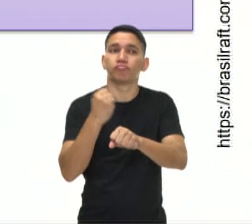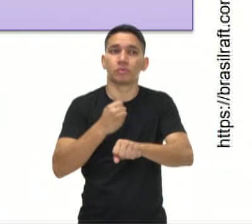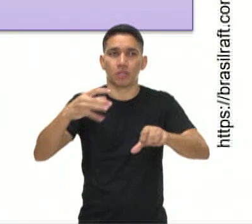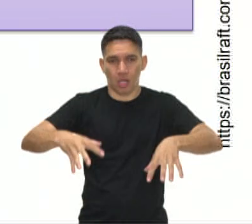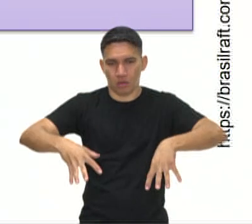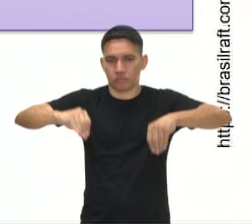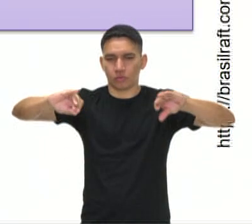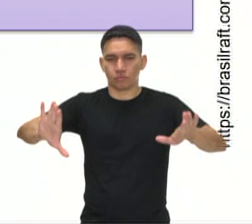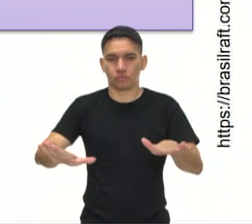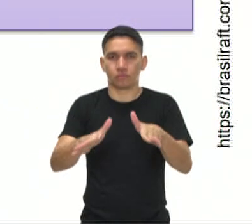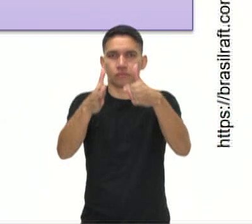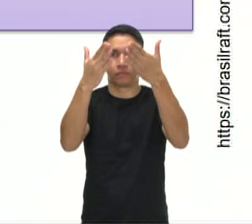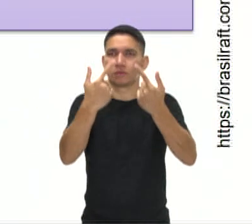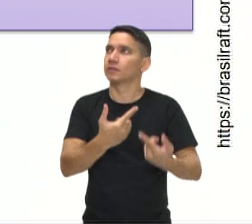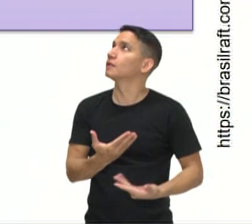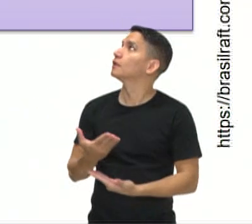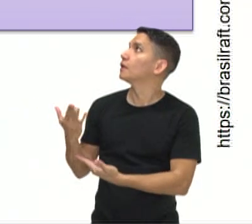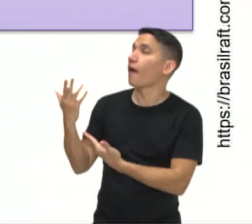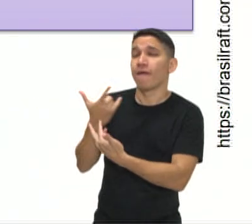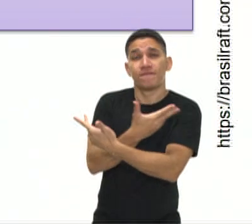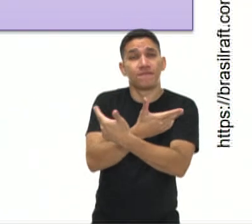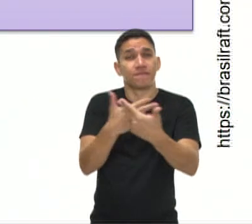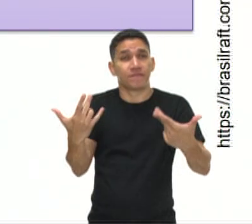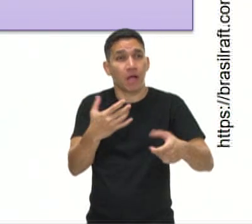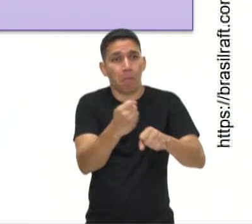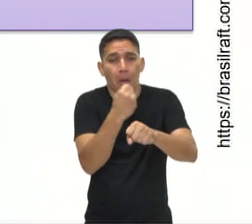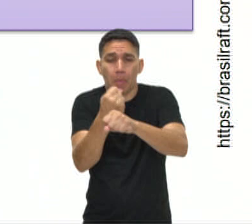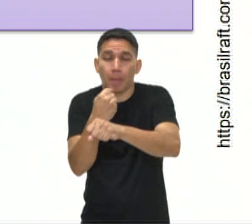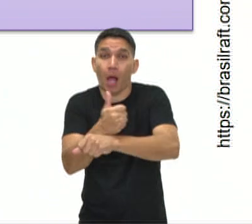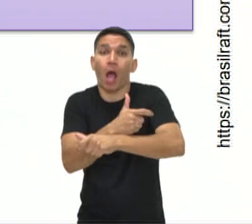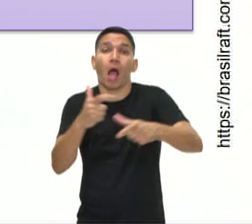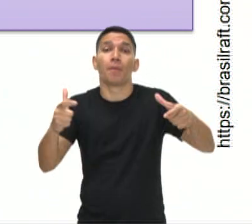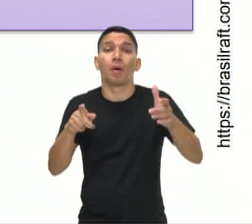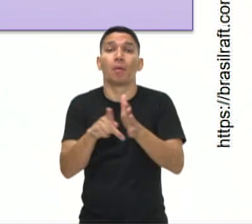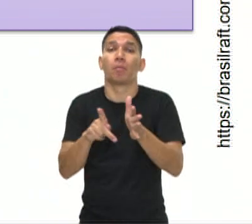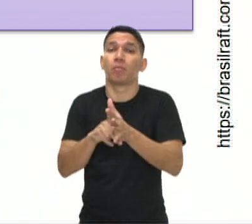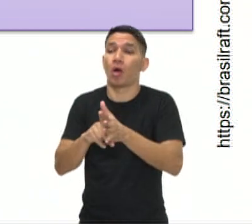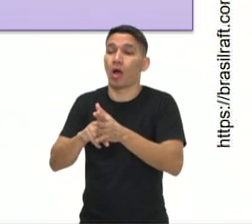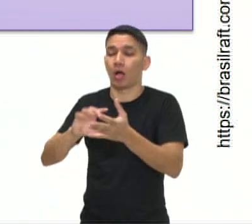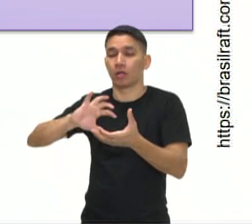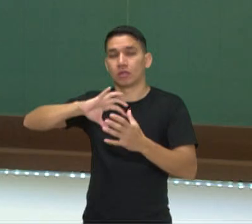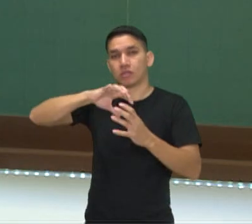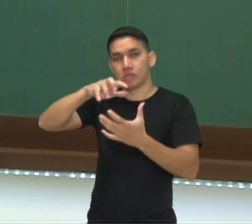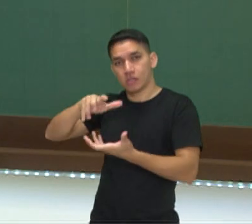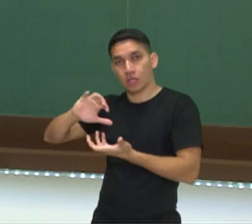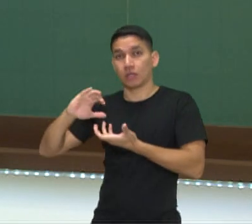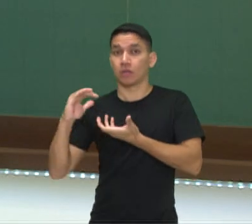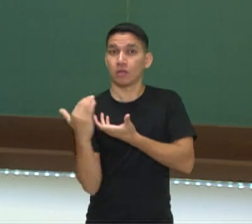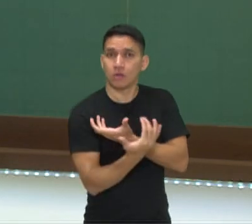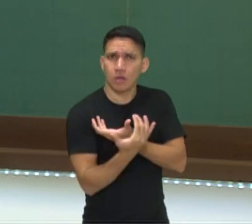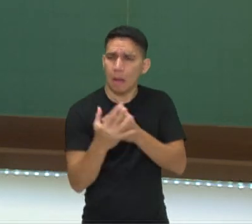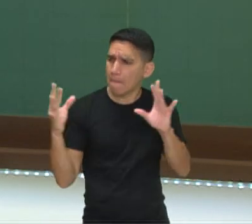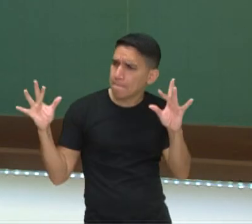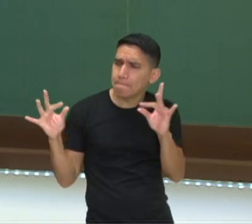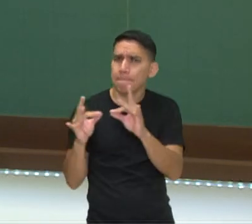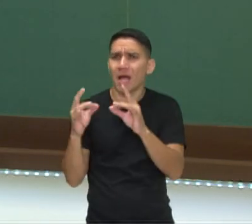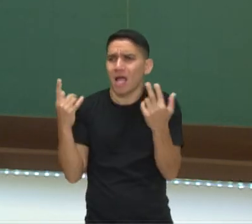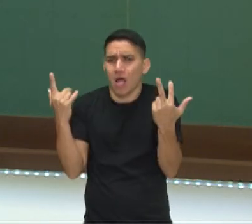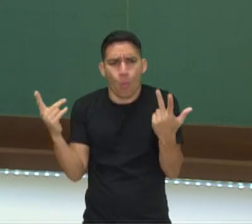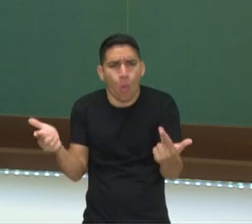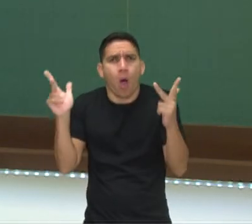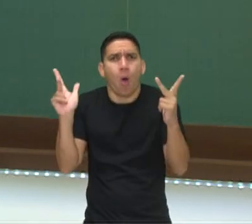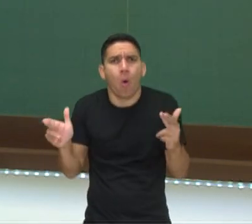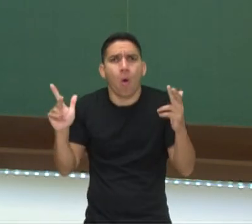tem várias construções, a maior parte delas foi trazida do Oriente. Ele é muito fiel à reprodução, a